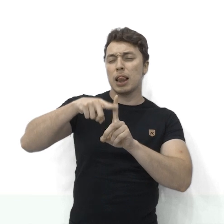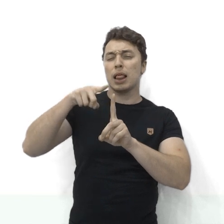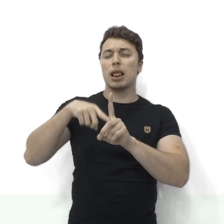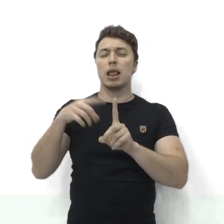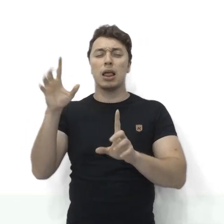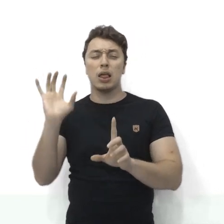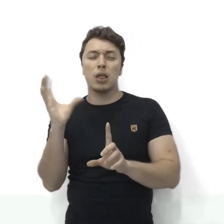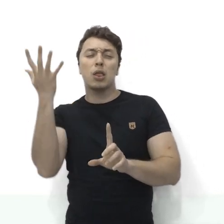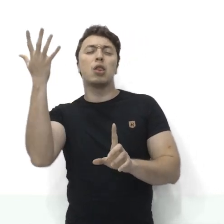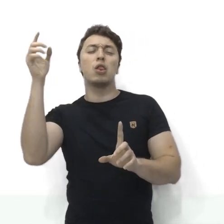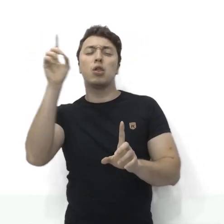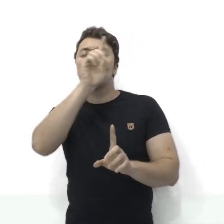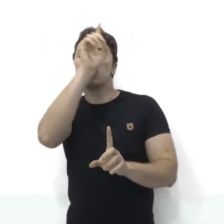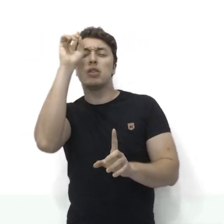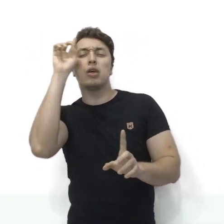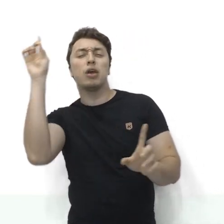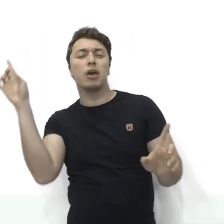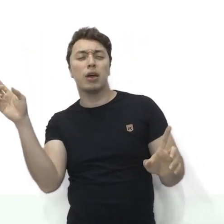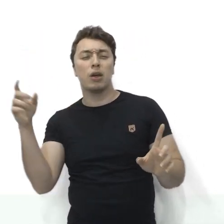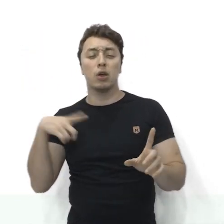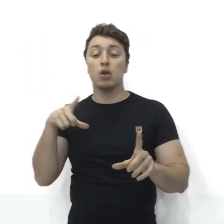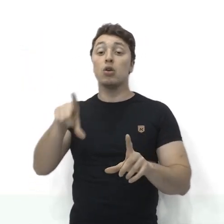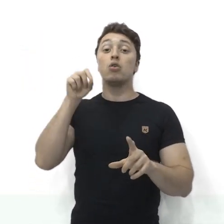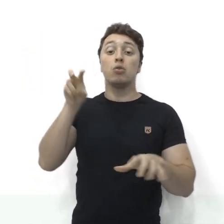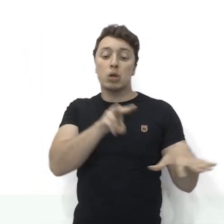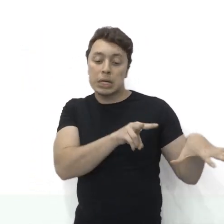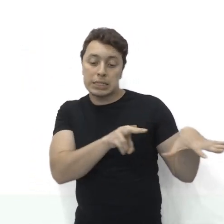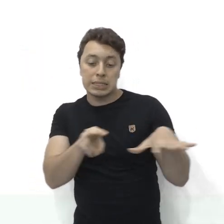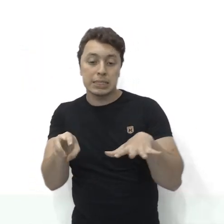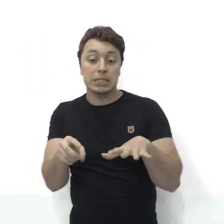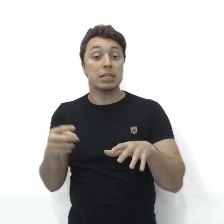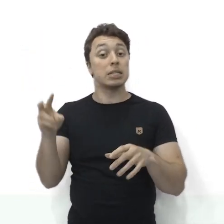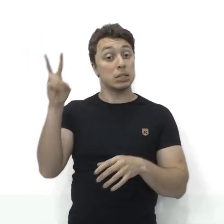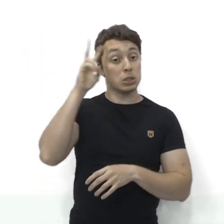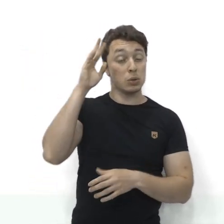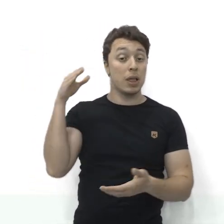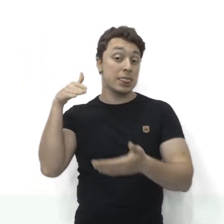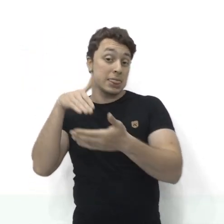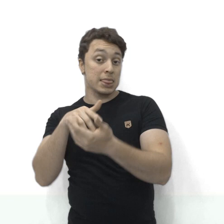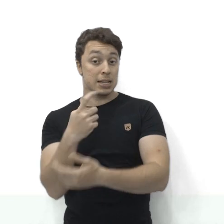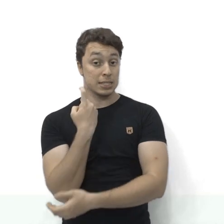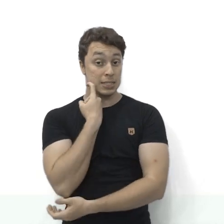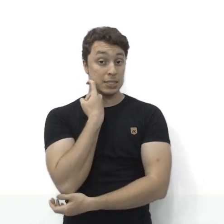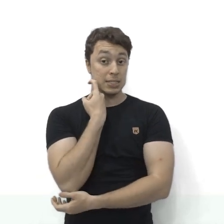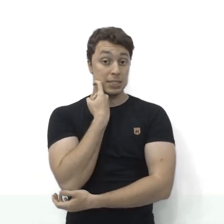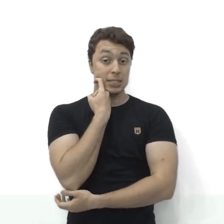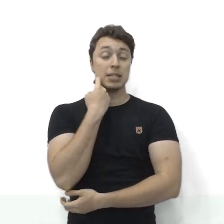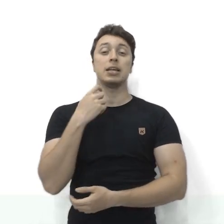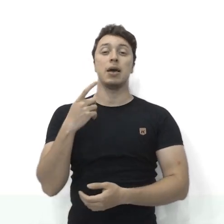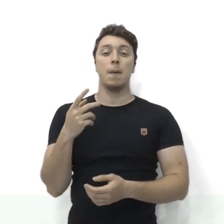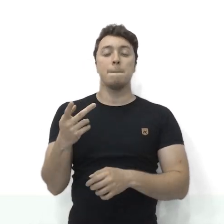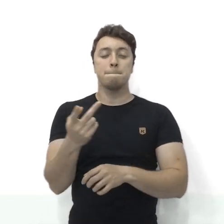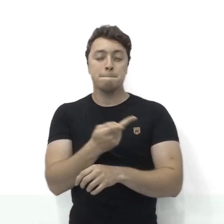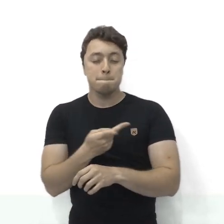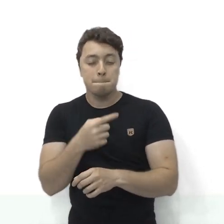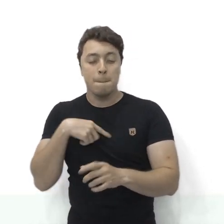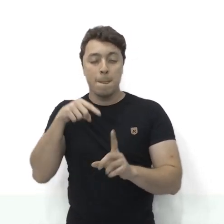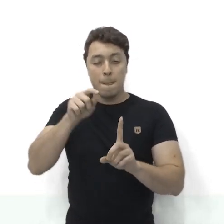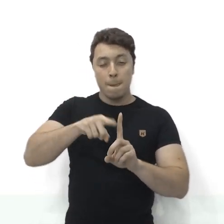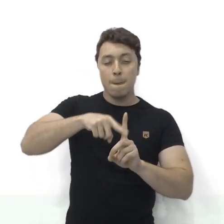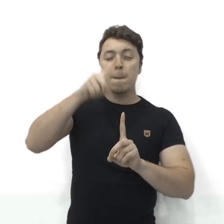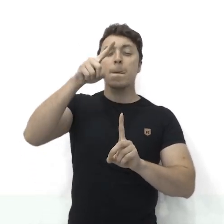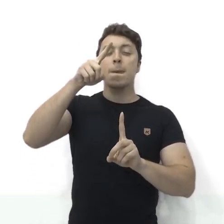dia. Escolha uma semana de aula de segunda a sexta para acompanhar a temperatura máxima e